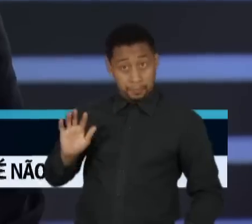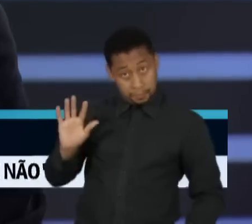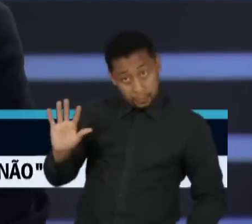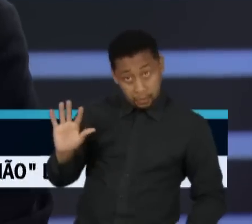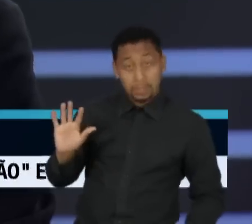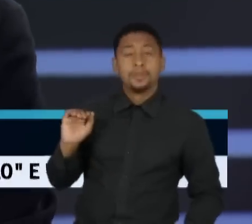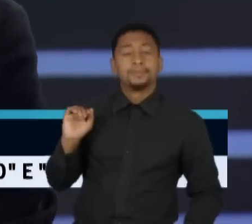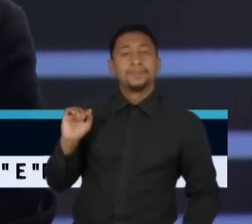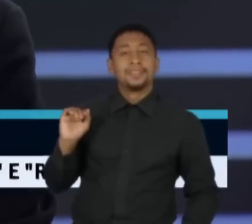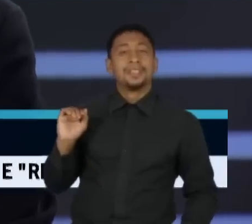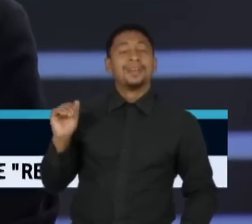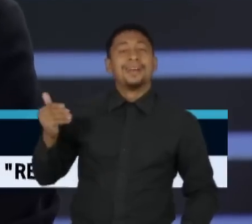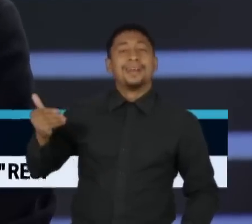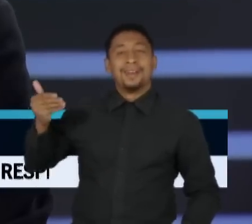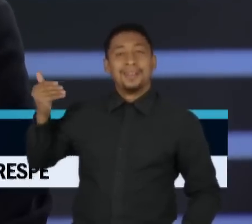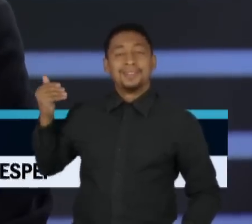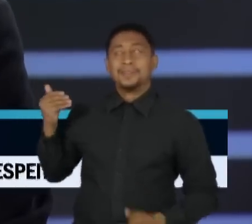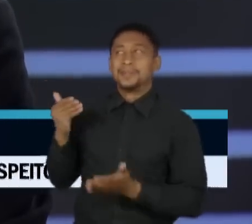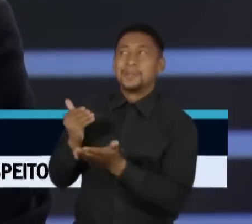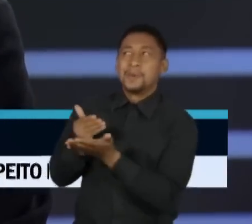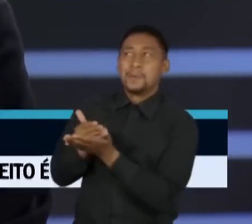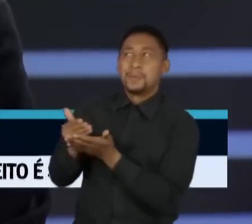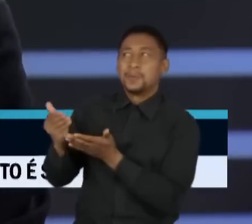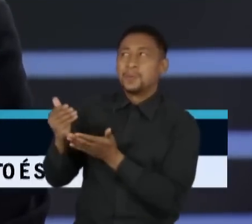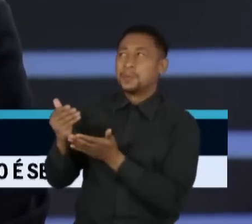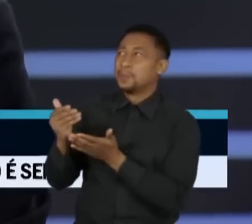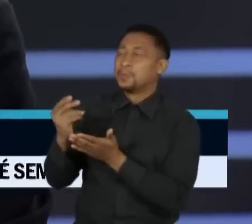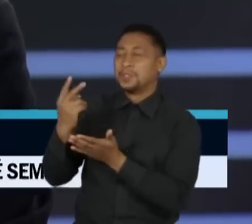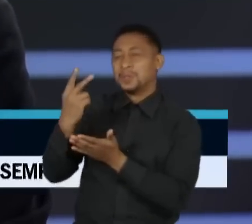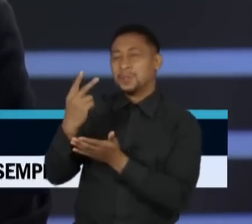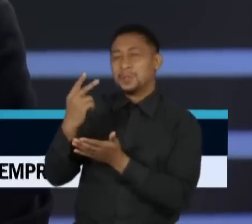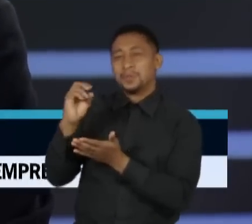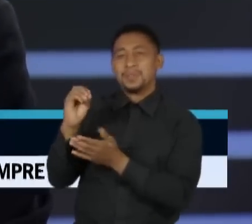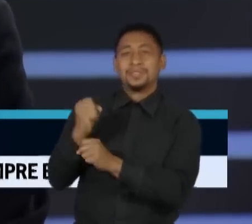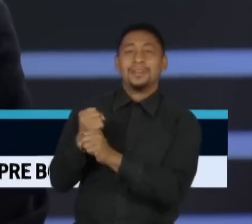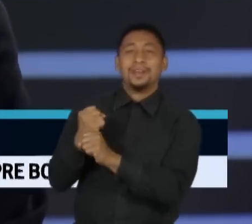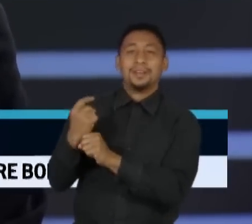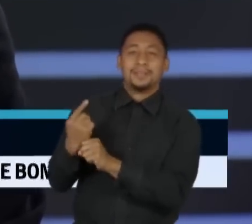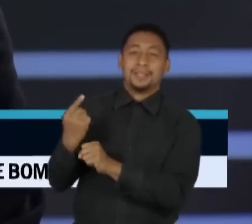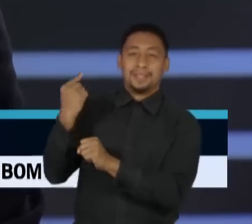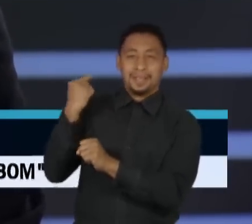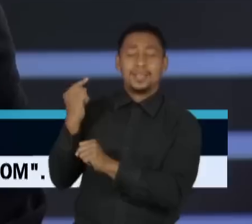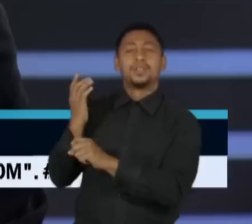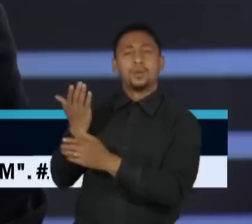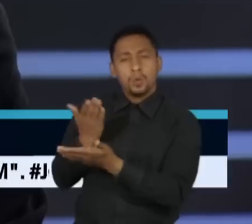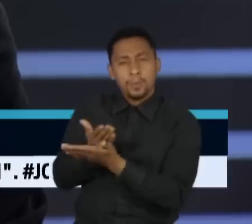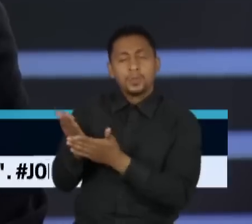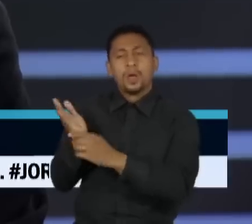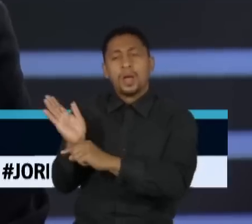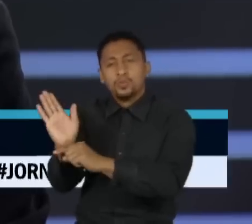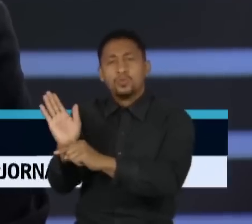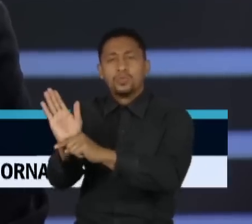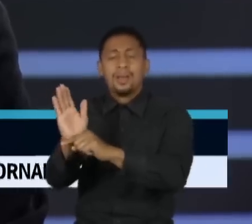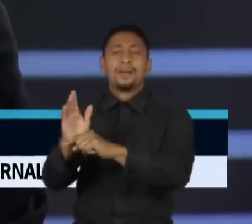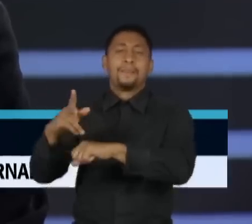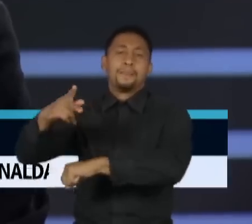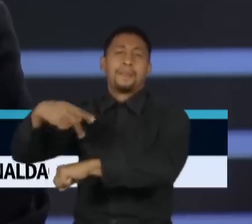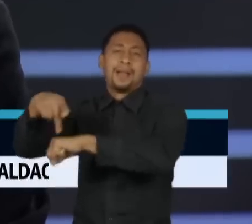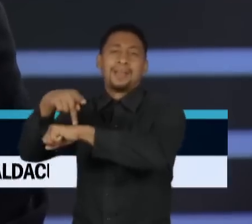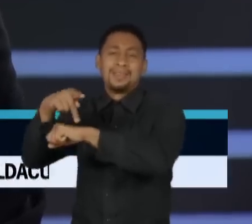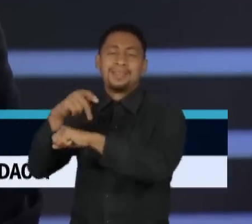eles começaram lá atrás com um investimento, 20 anos atrás, com os investimentos em alguns países em desenvolvimento, incluindo o Brasil, muito na área